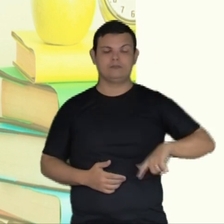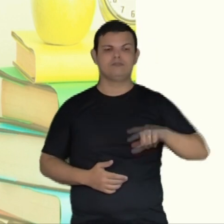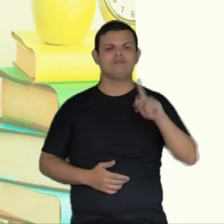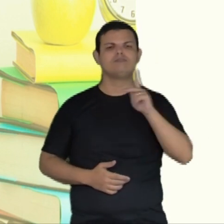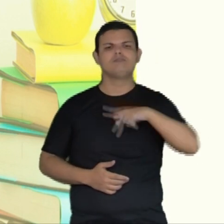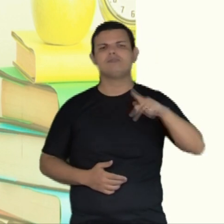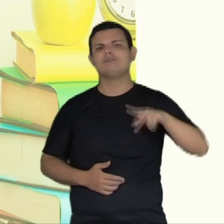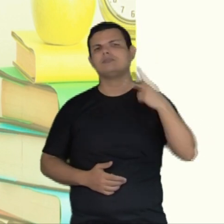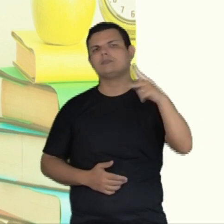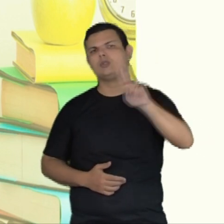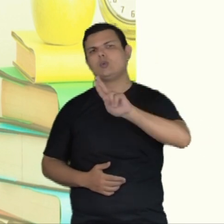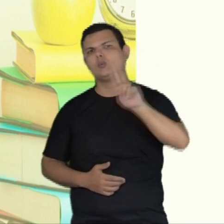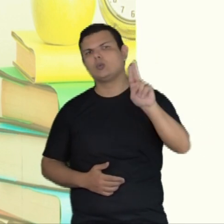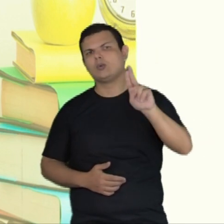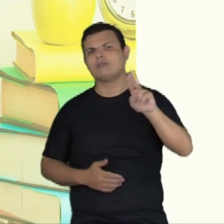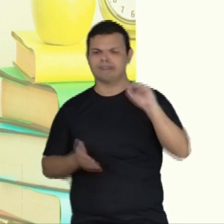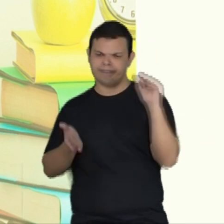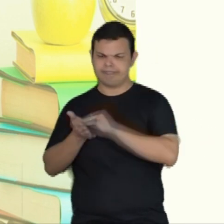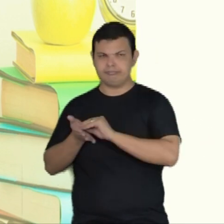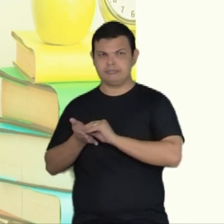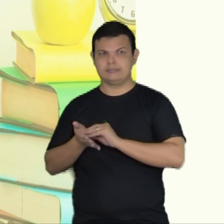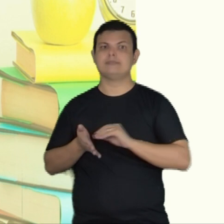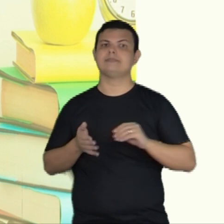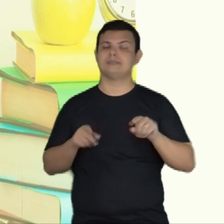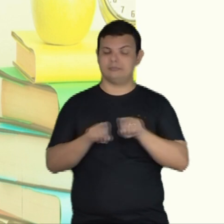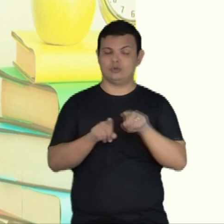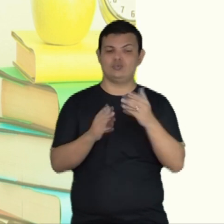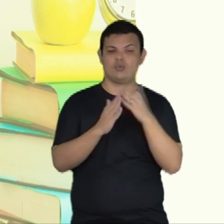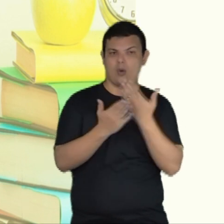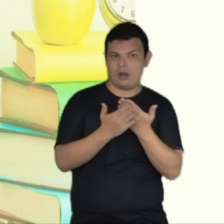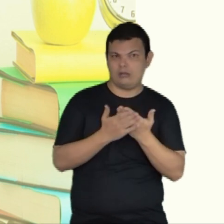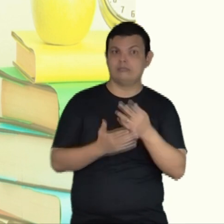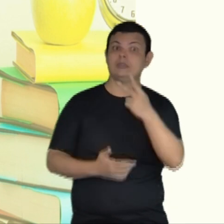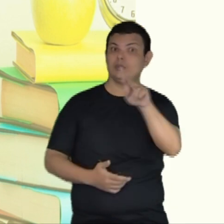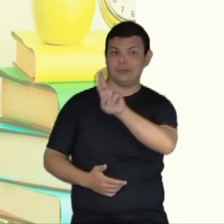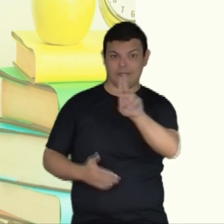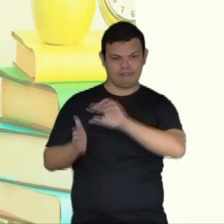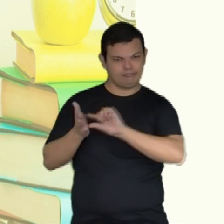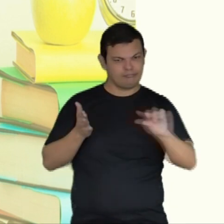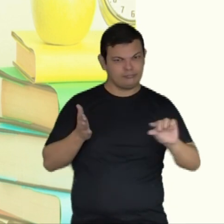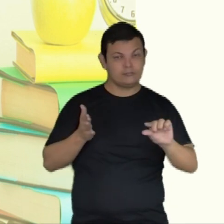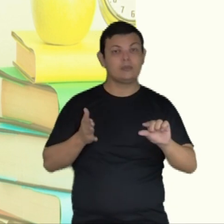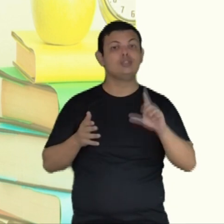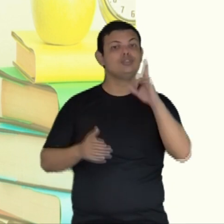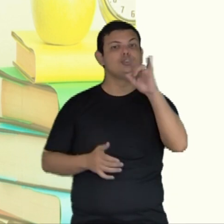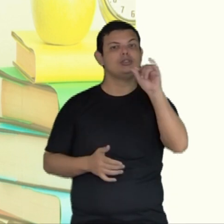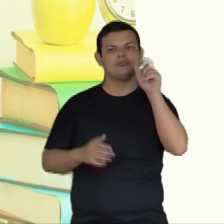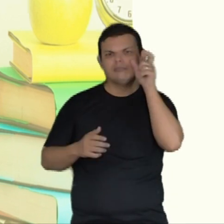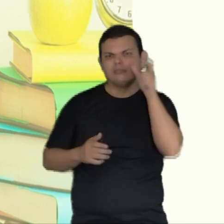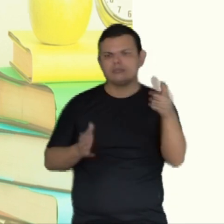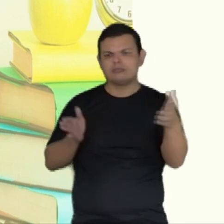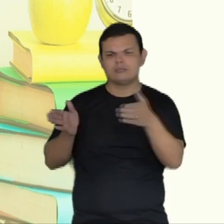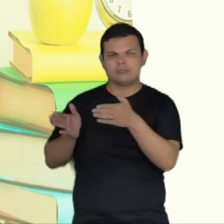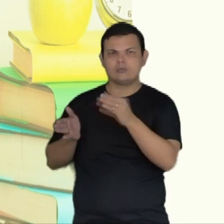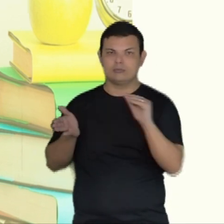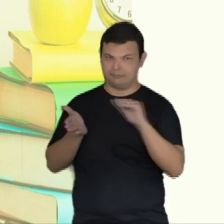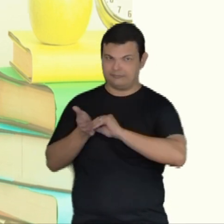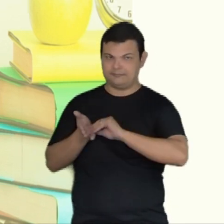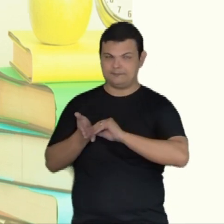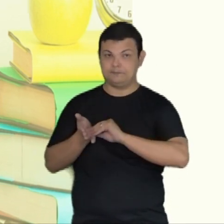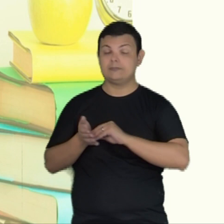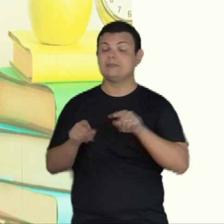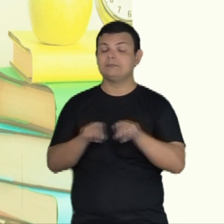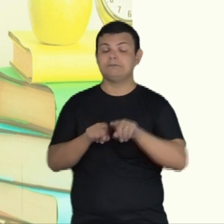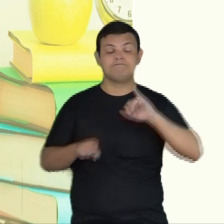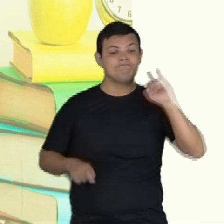sua turma e da sua escola, tá bom? Claro, o seu nome completo e a data em que você está assistindo a essa aula. É muito importante